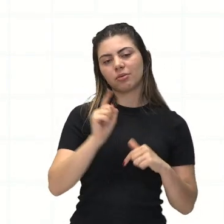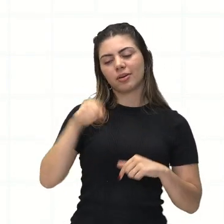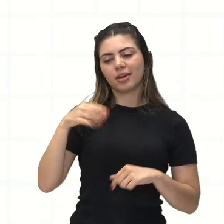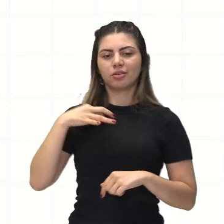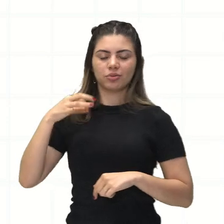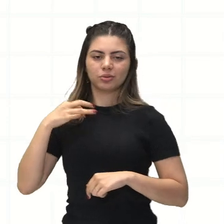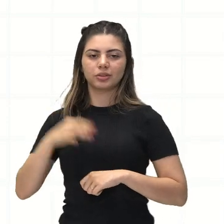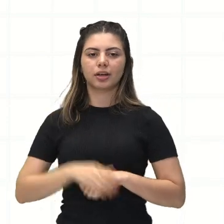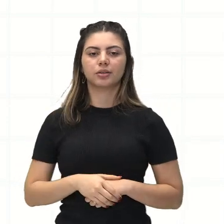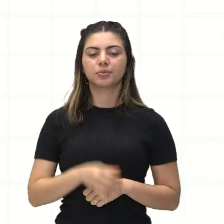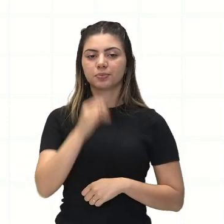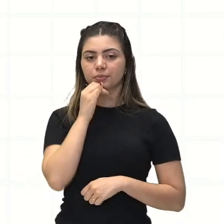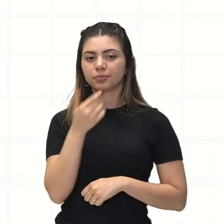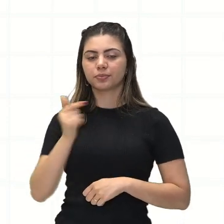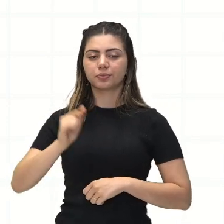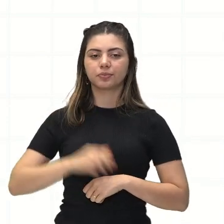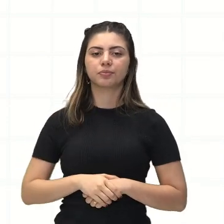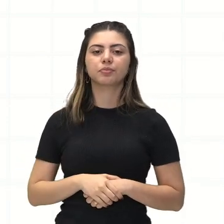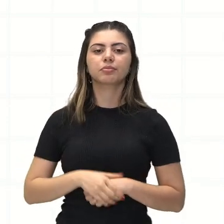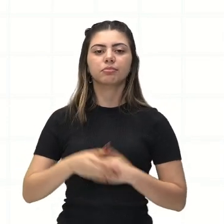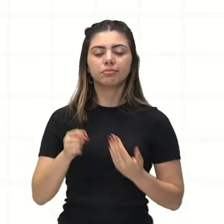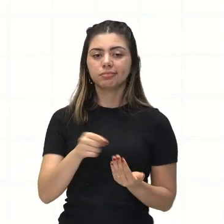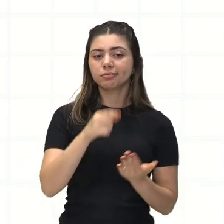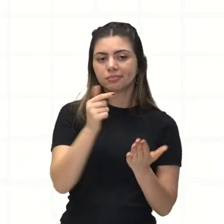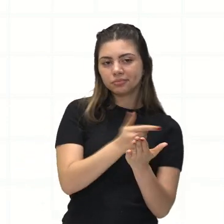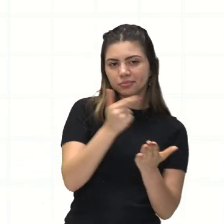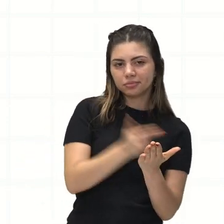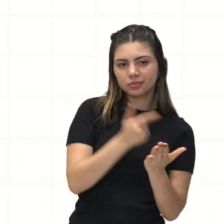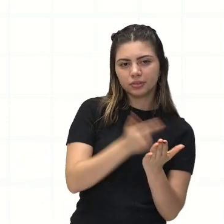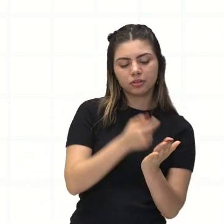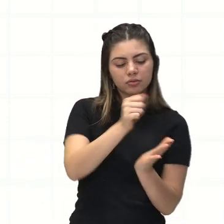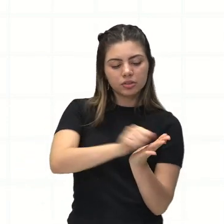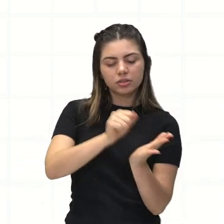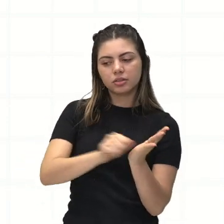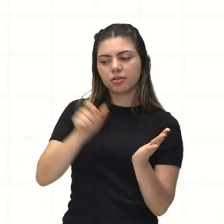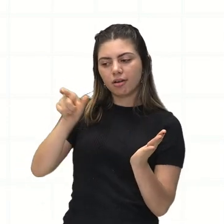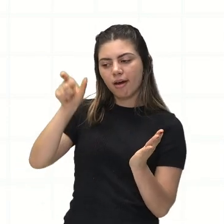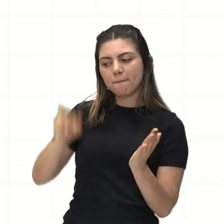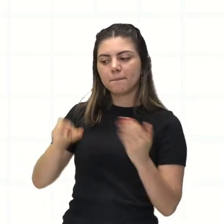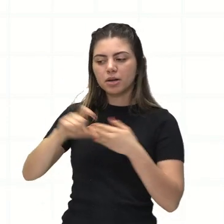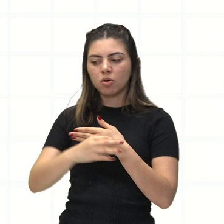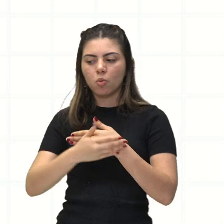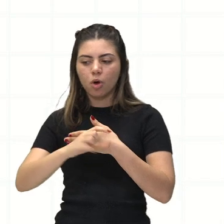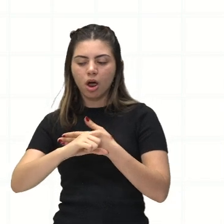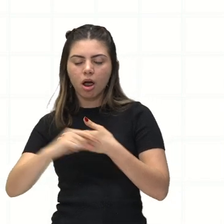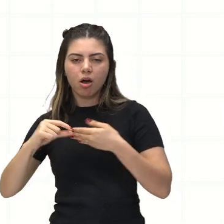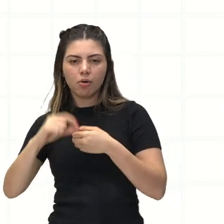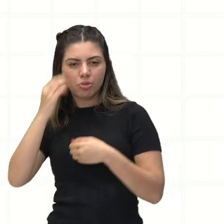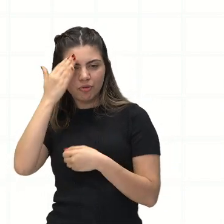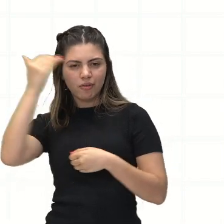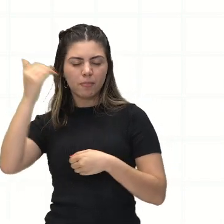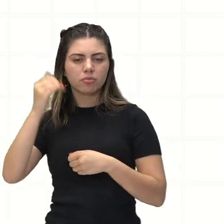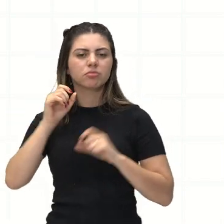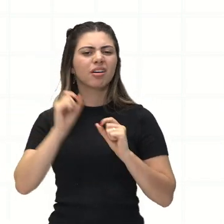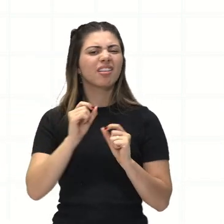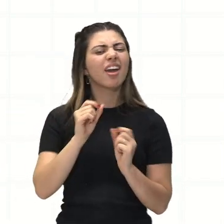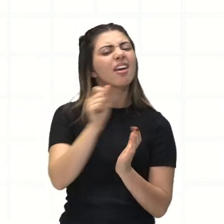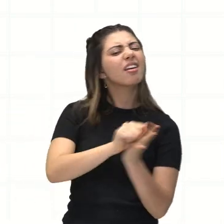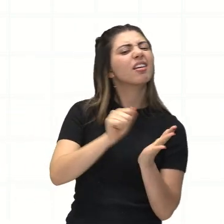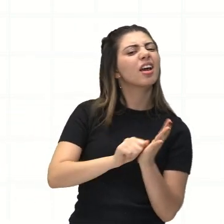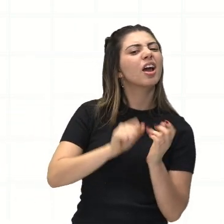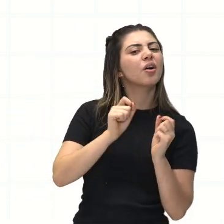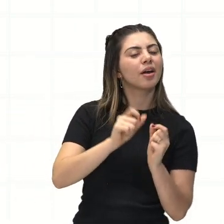Exemplo 2. O livro foi escrito pelo autor famoso. Quem foi escrito pelo autor famoso? O livro,